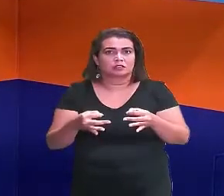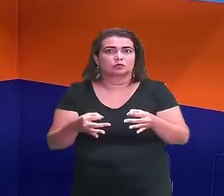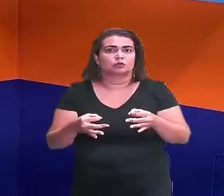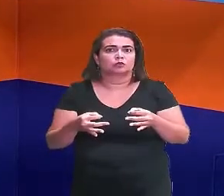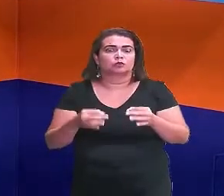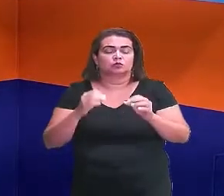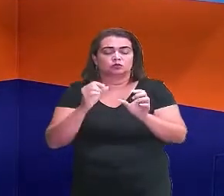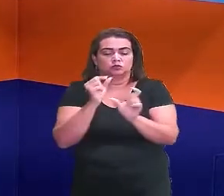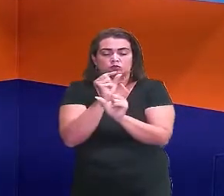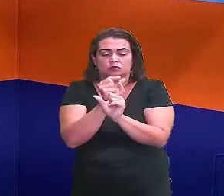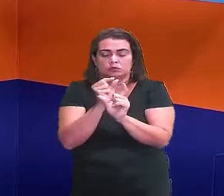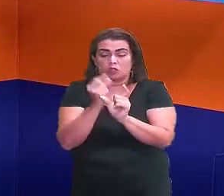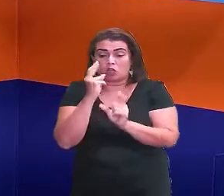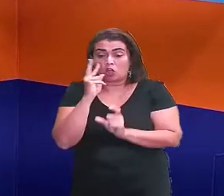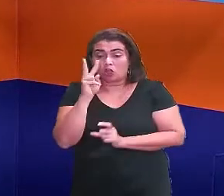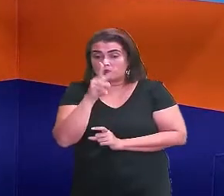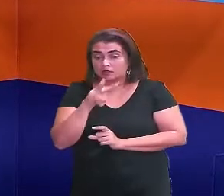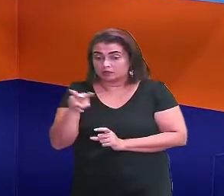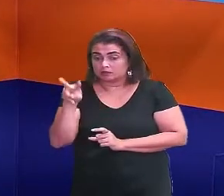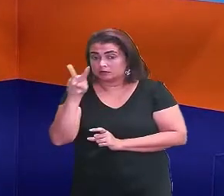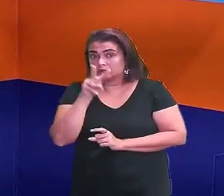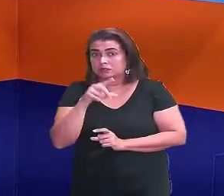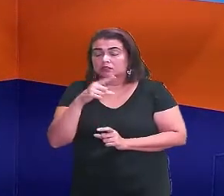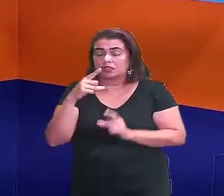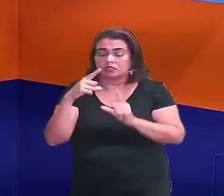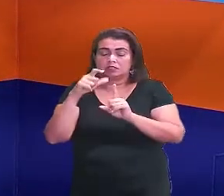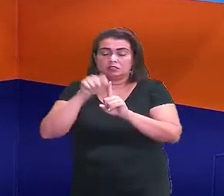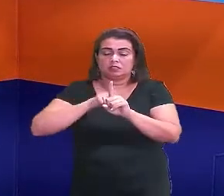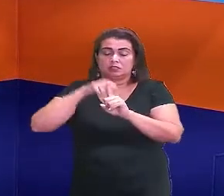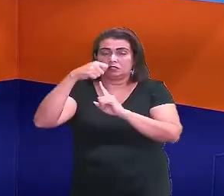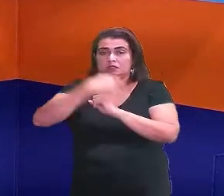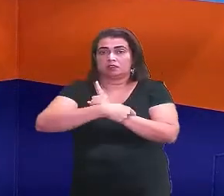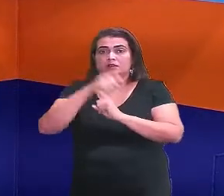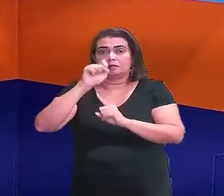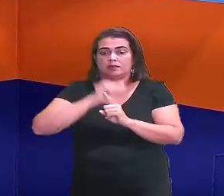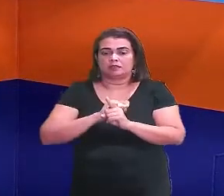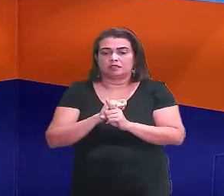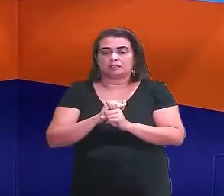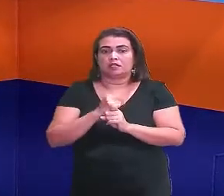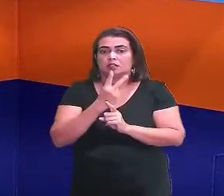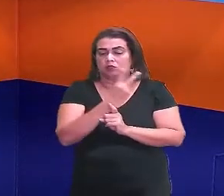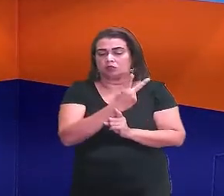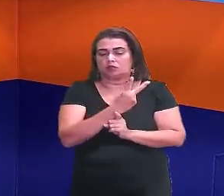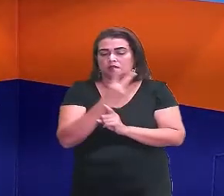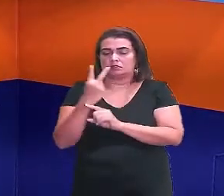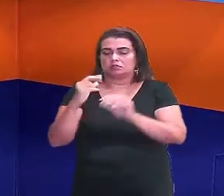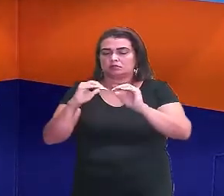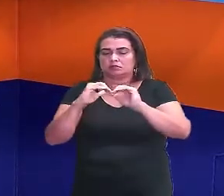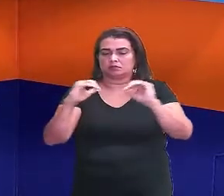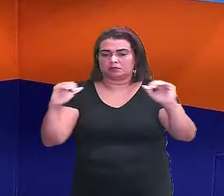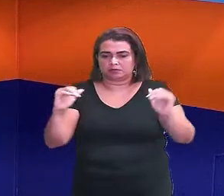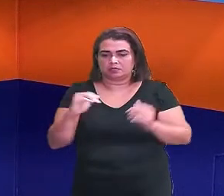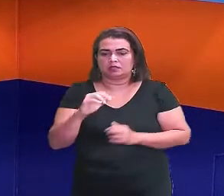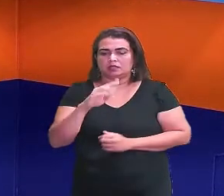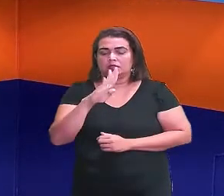sílabas. Você vai observar, temos aqui o desenho da banana. Temos aqui de 2 formas separadas.